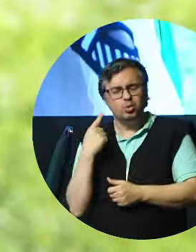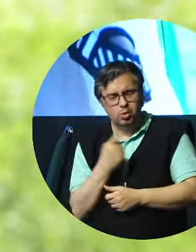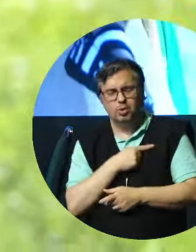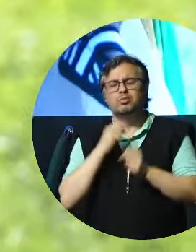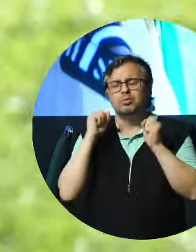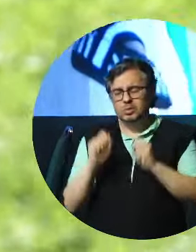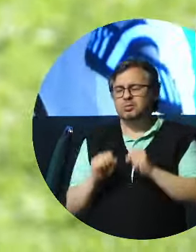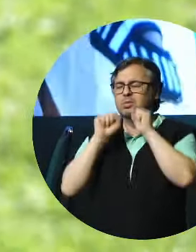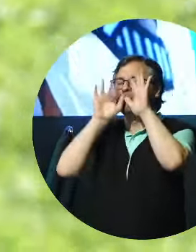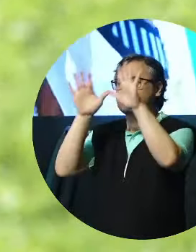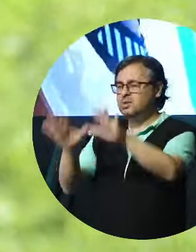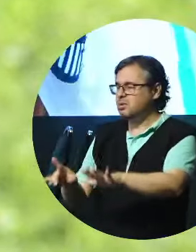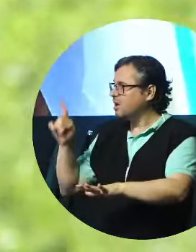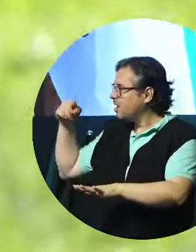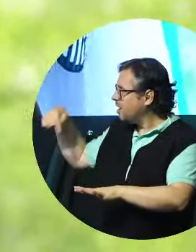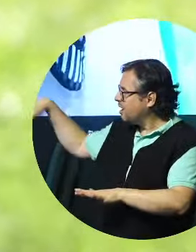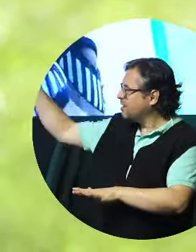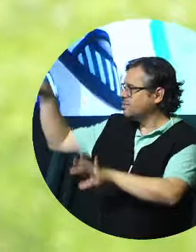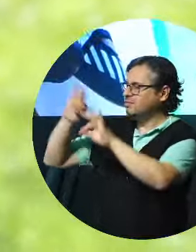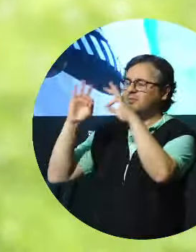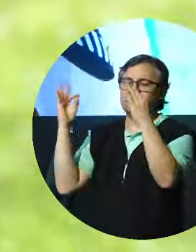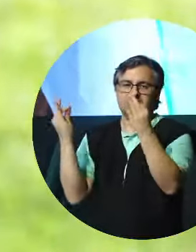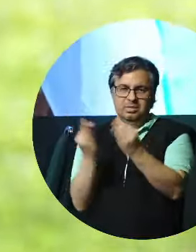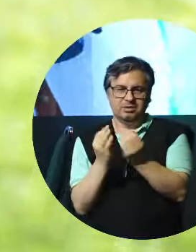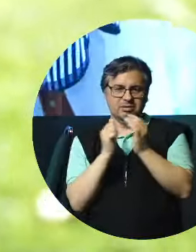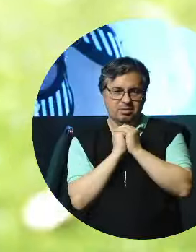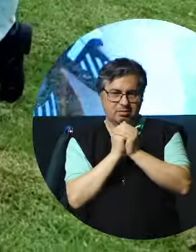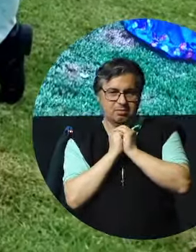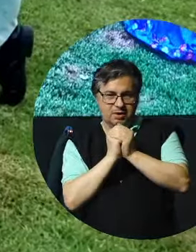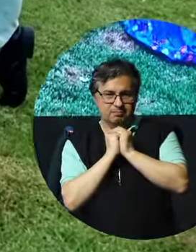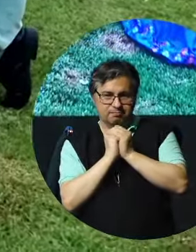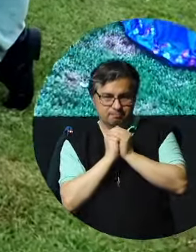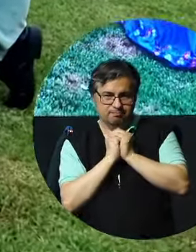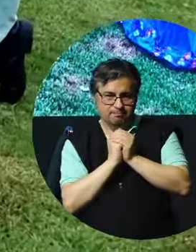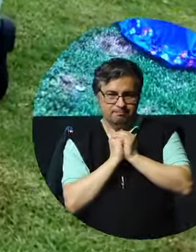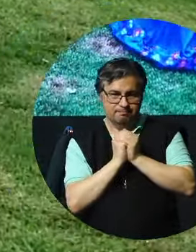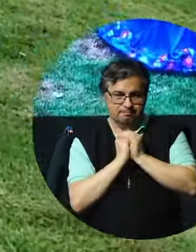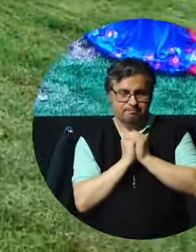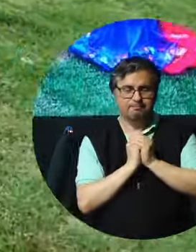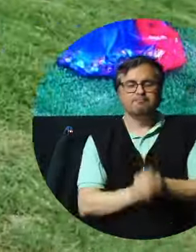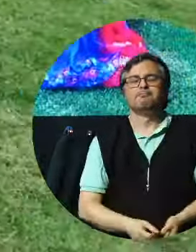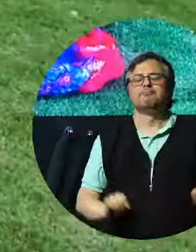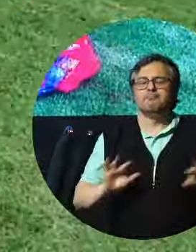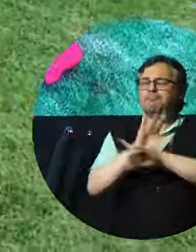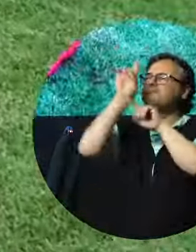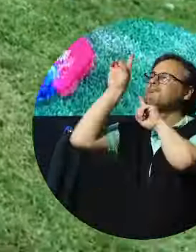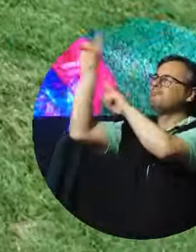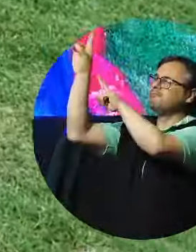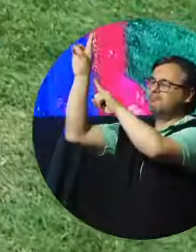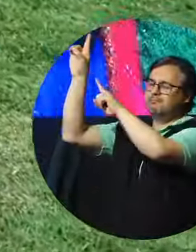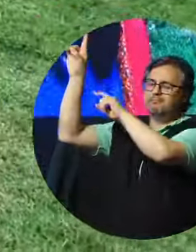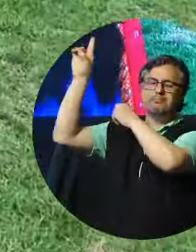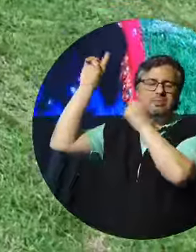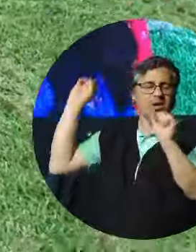abençoar essas famílias. Amém, meus irmãos? Glória a Deus.